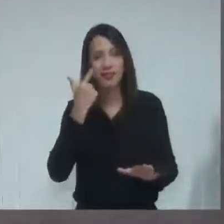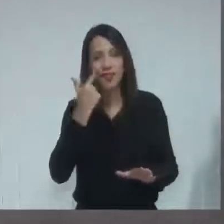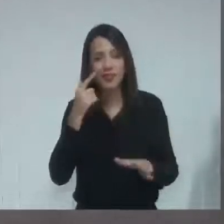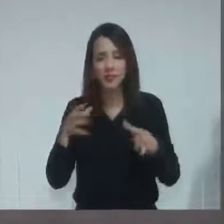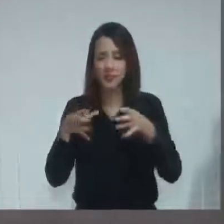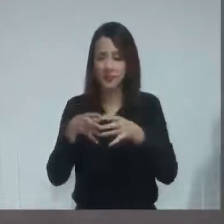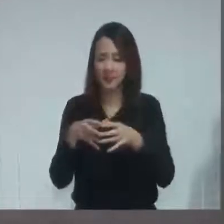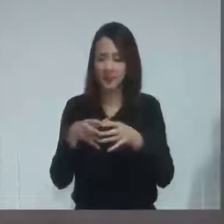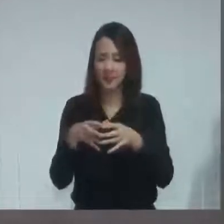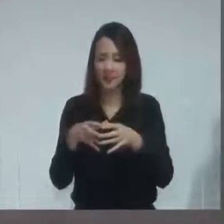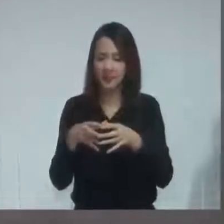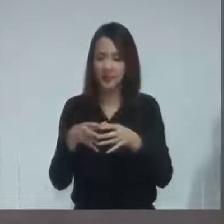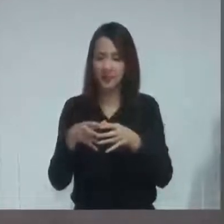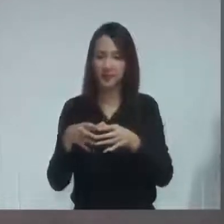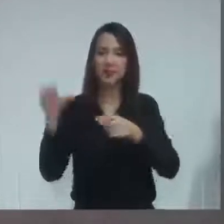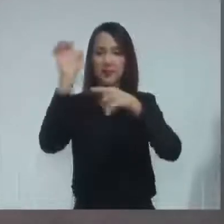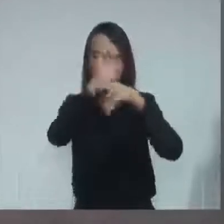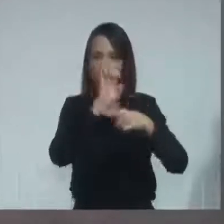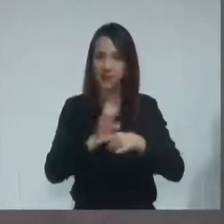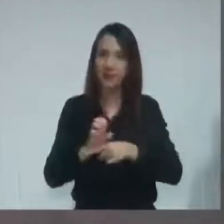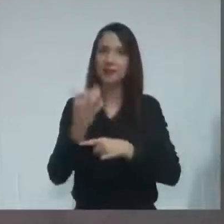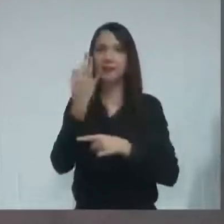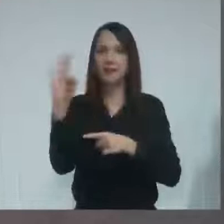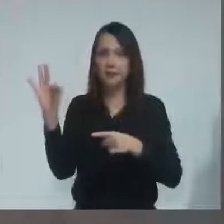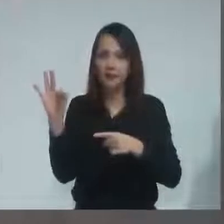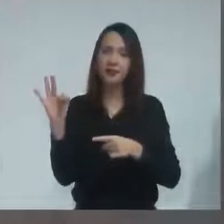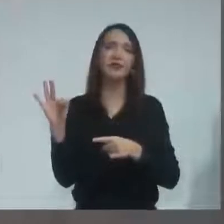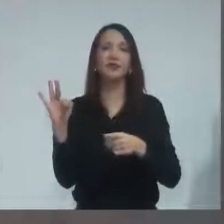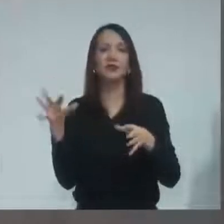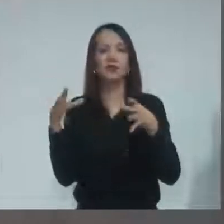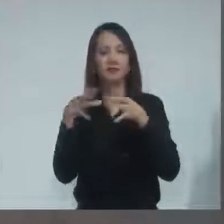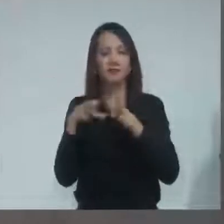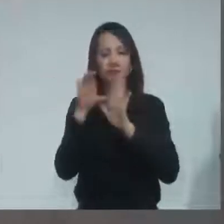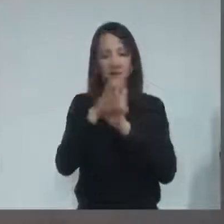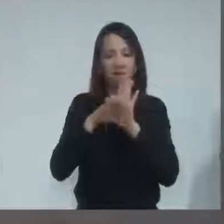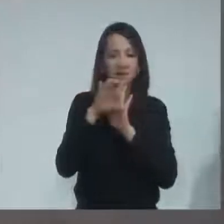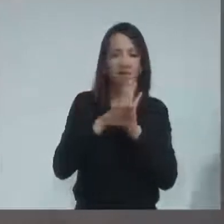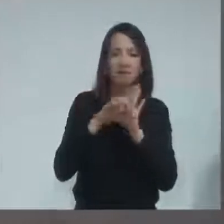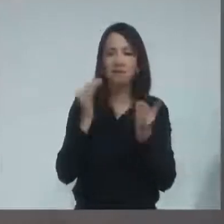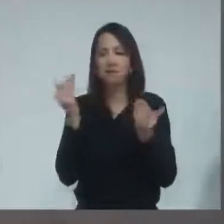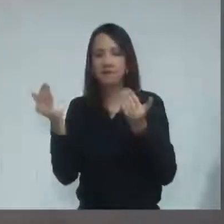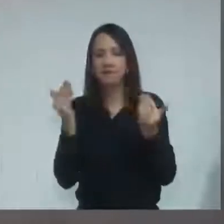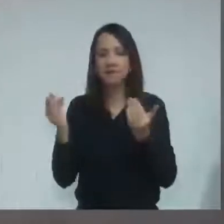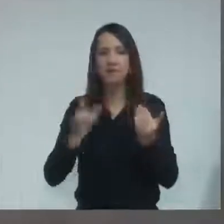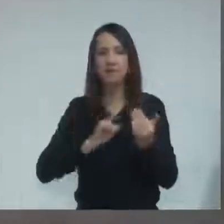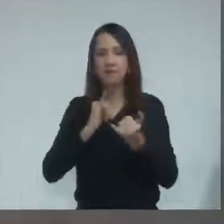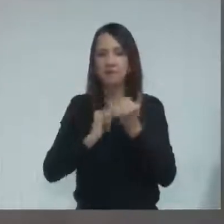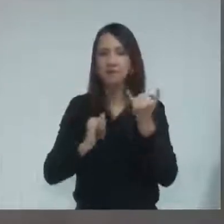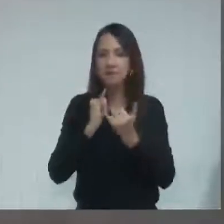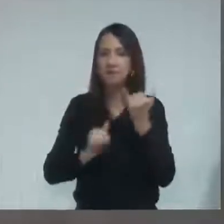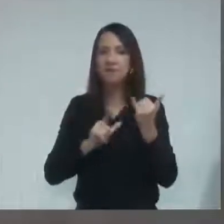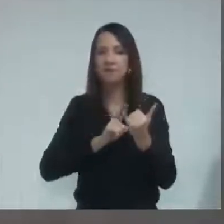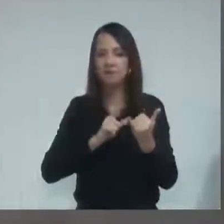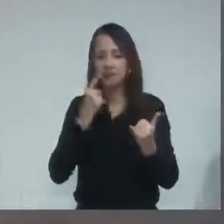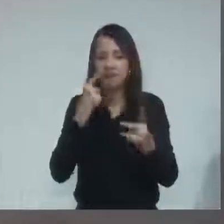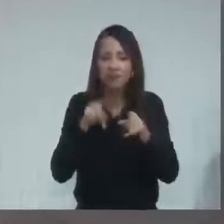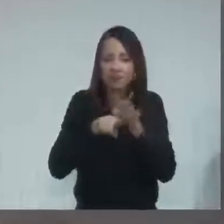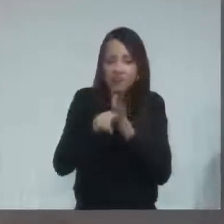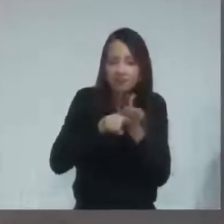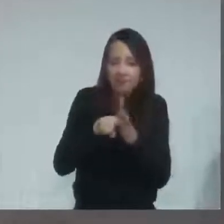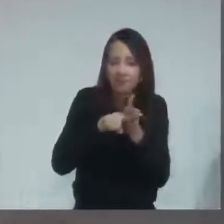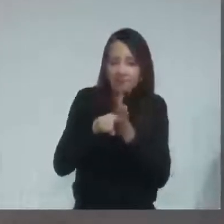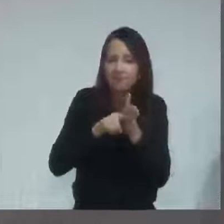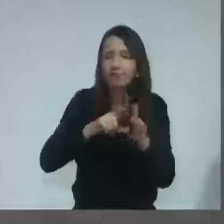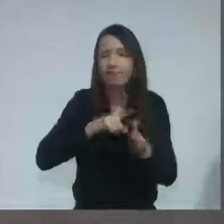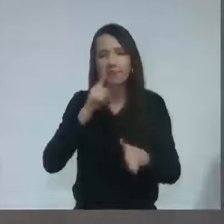nacional e estadual, com a Constituição Federal e com a Constituição Estadual, ou a análise que a comissão vai fazer se